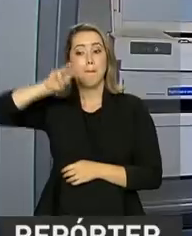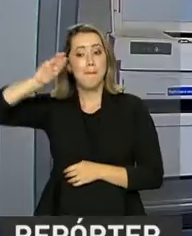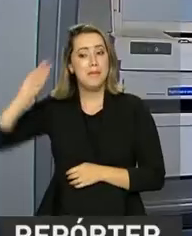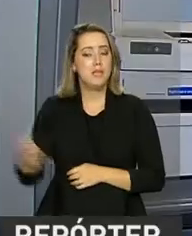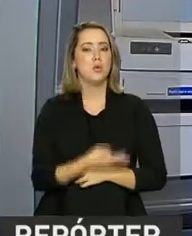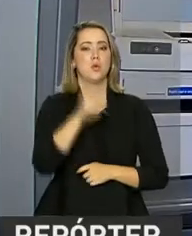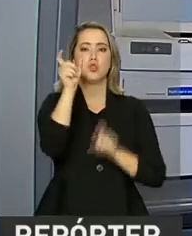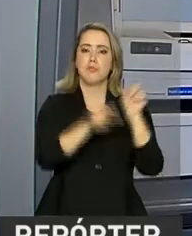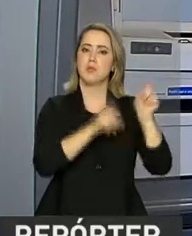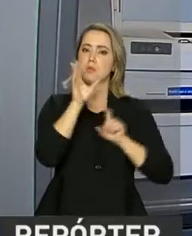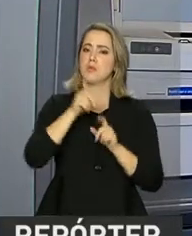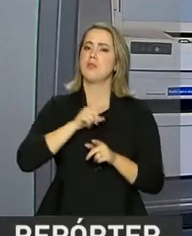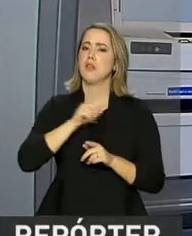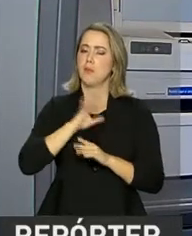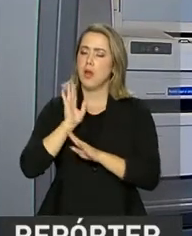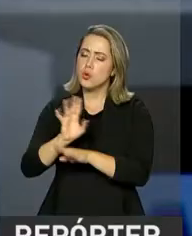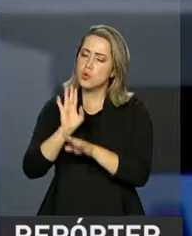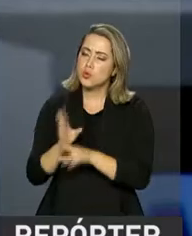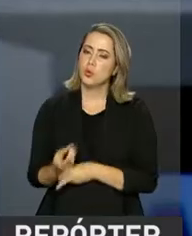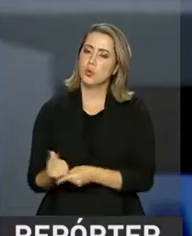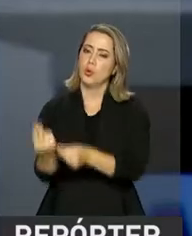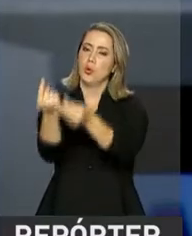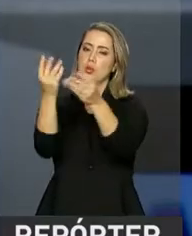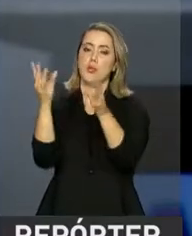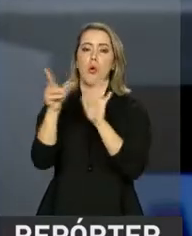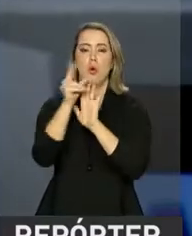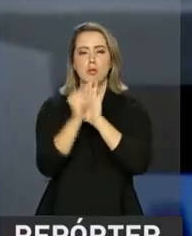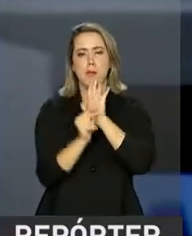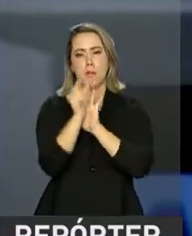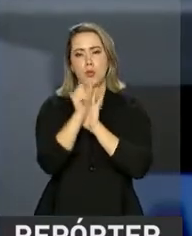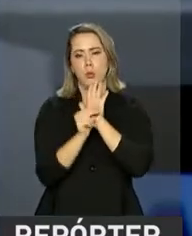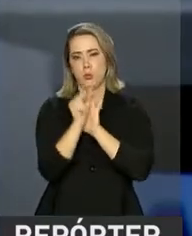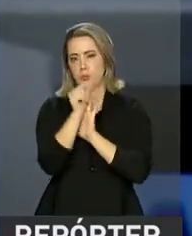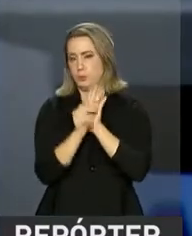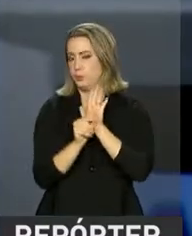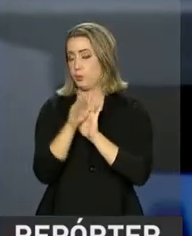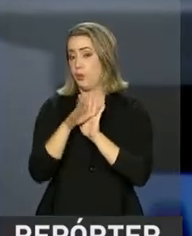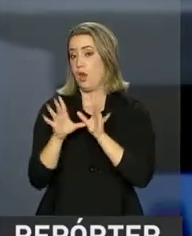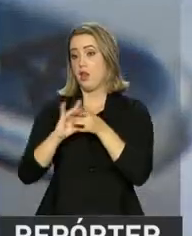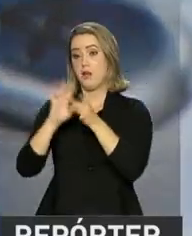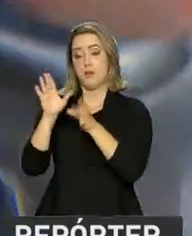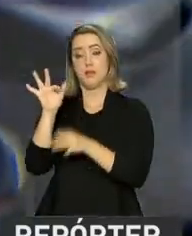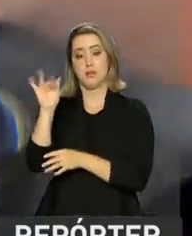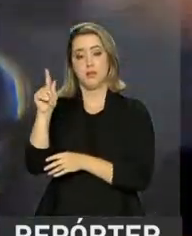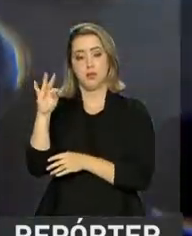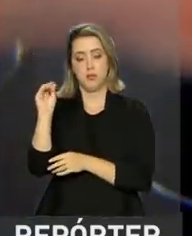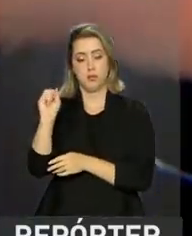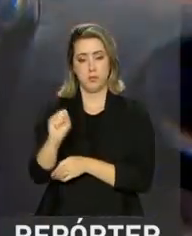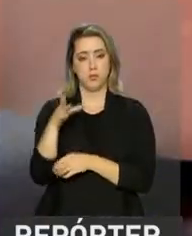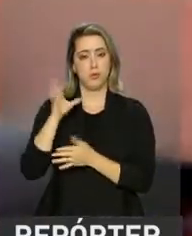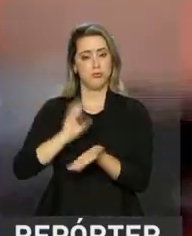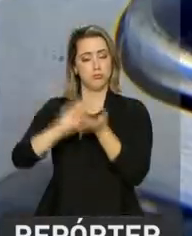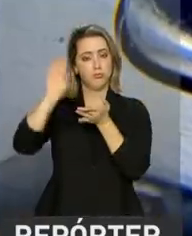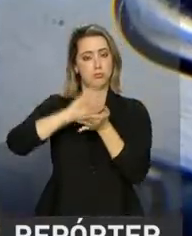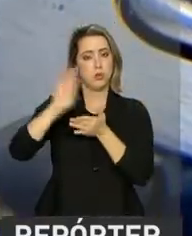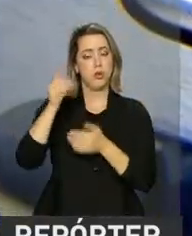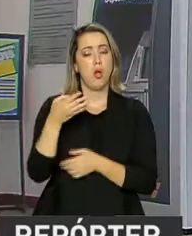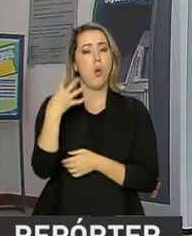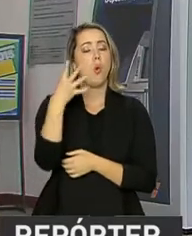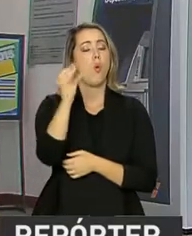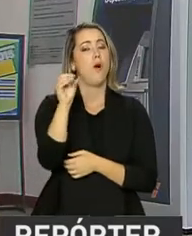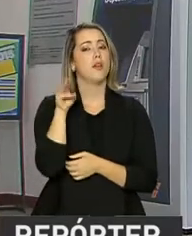um alívio no orçamento a liberação dos saques das contas inativas do fgts está injetando cerca de